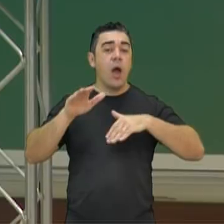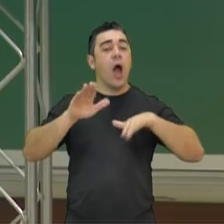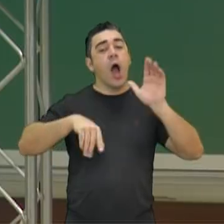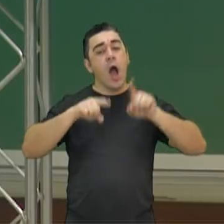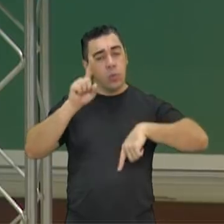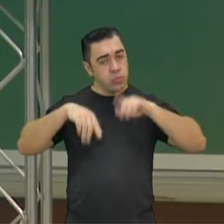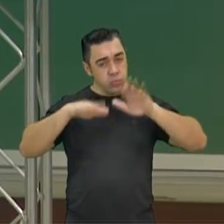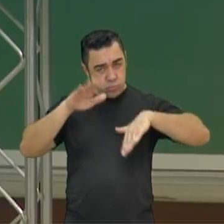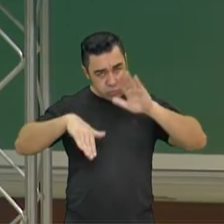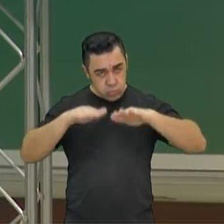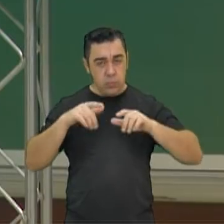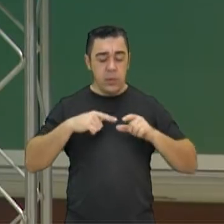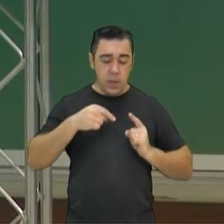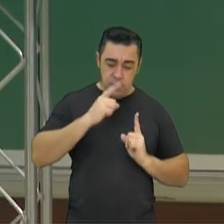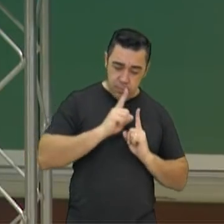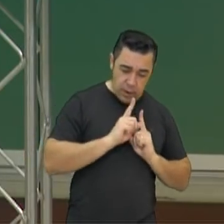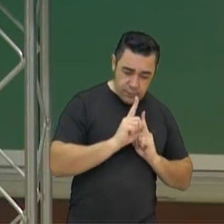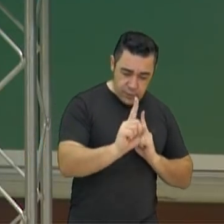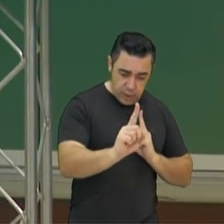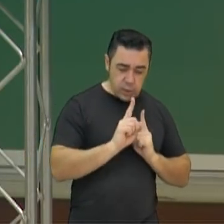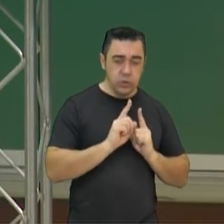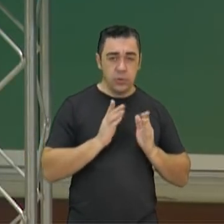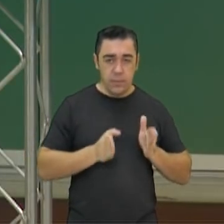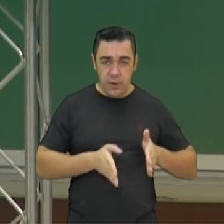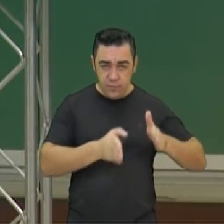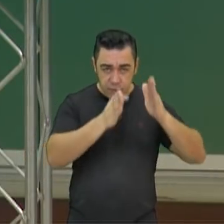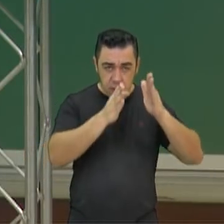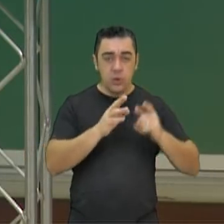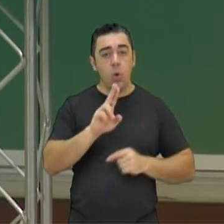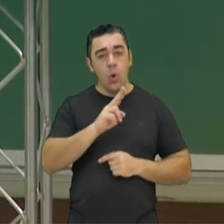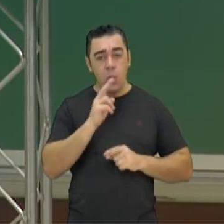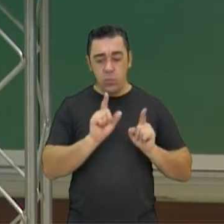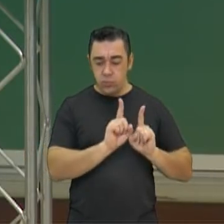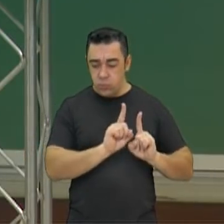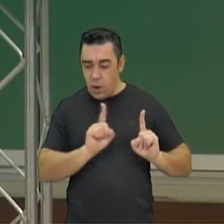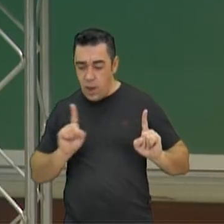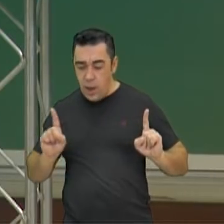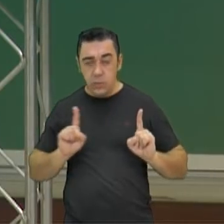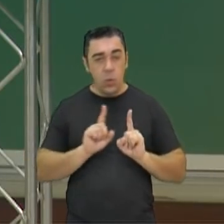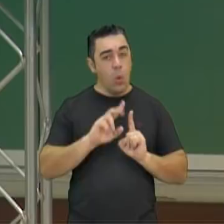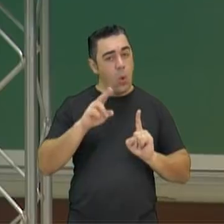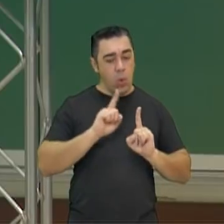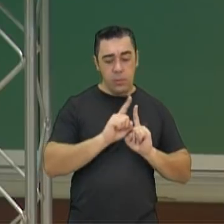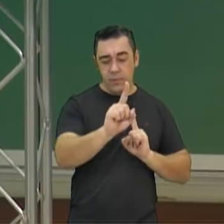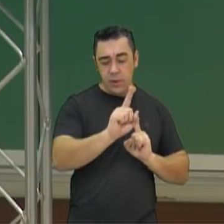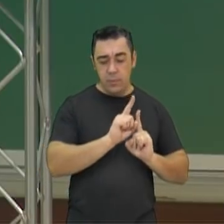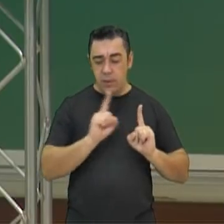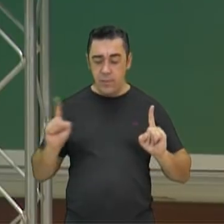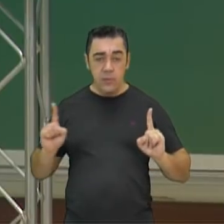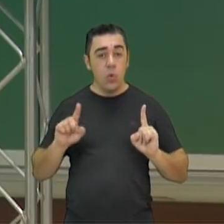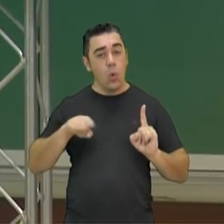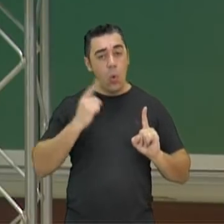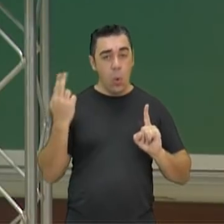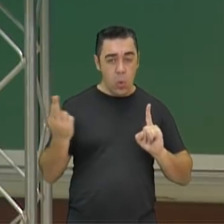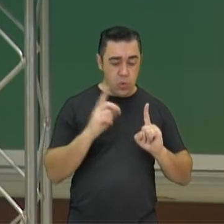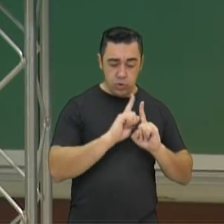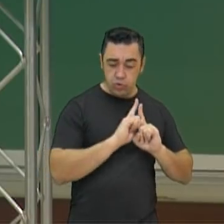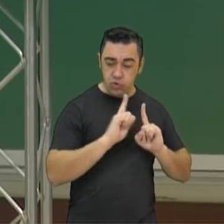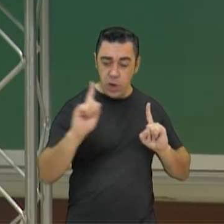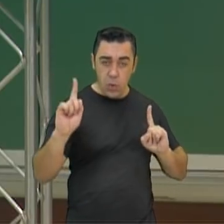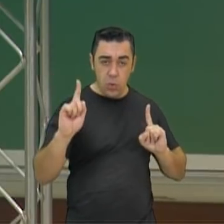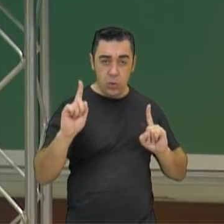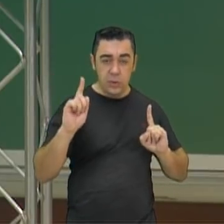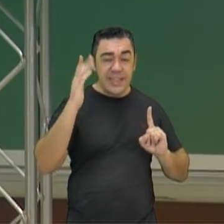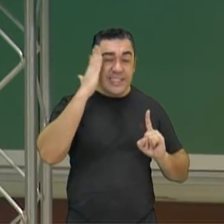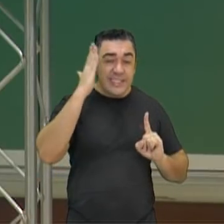vão mexer para frente, para o lado, então, né? Então, umas para frente e para trás, então você precisa saber,